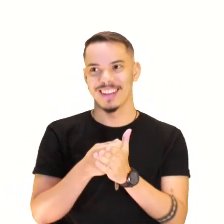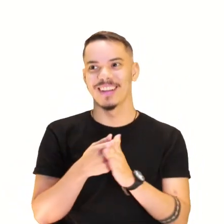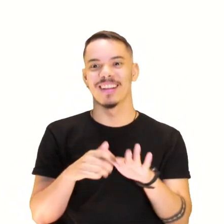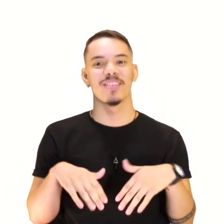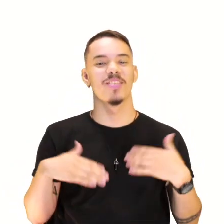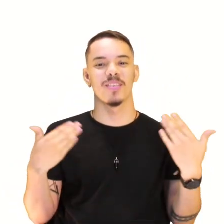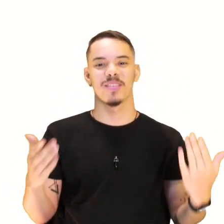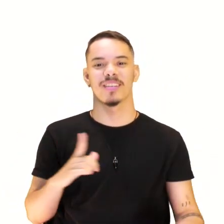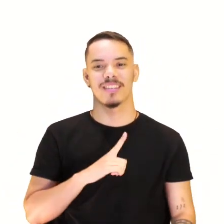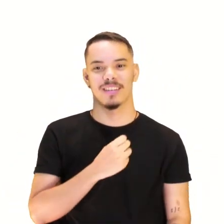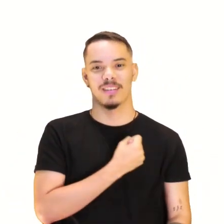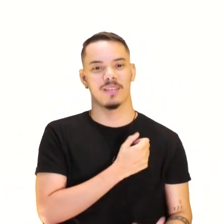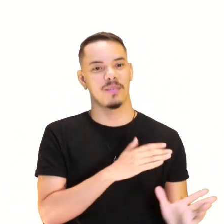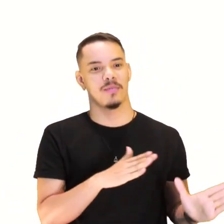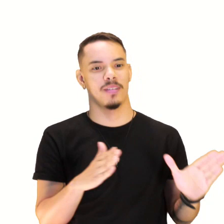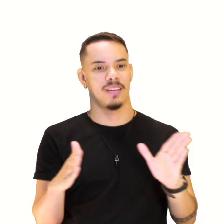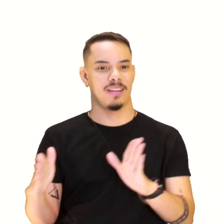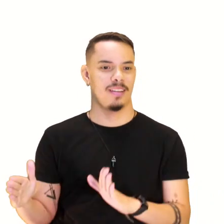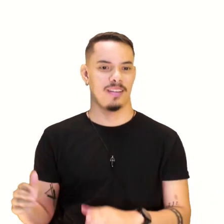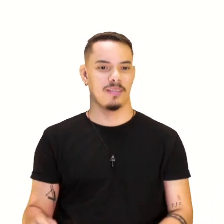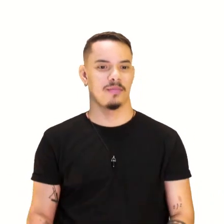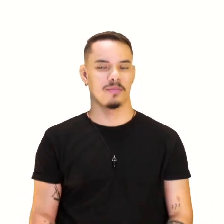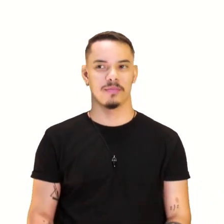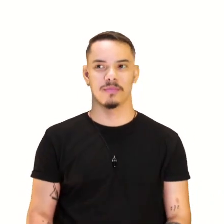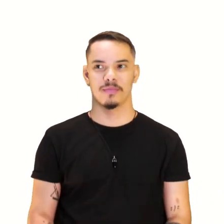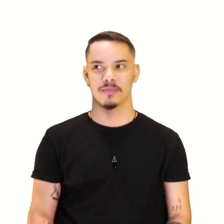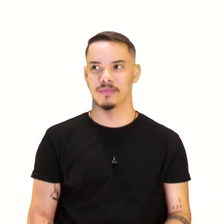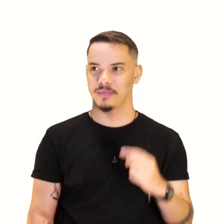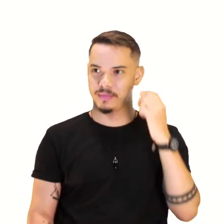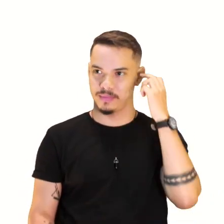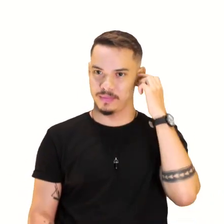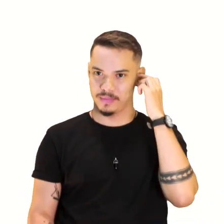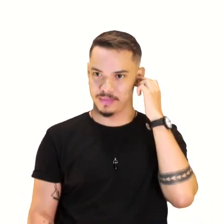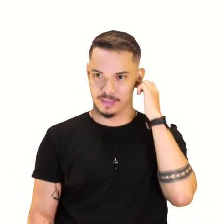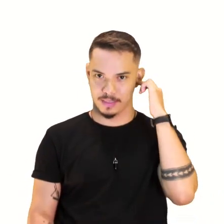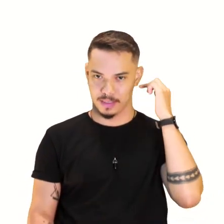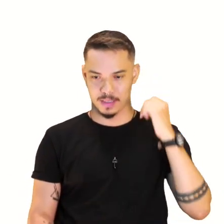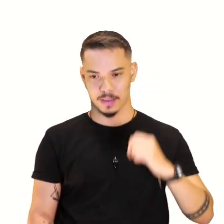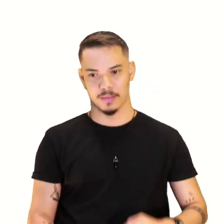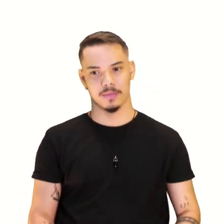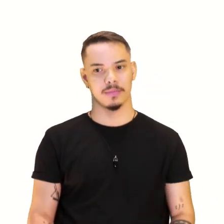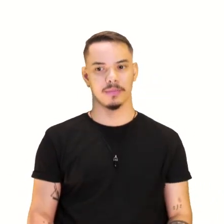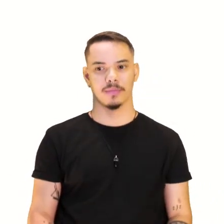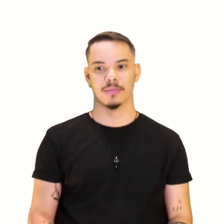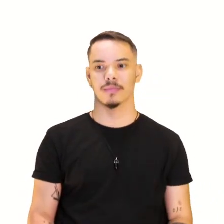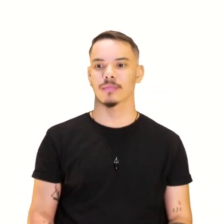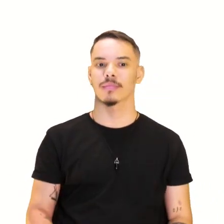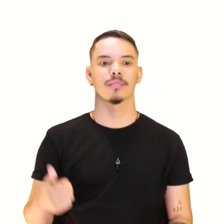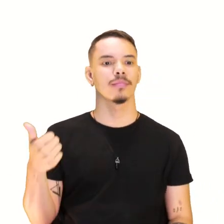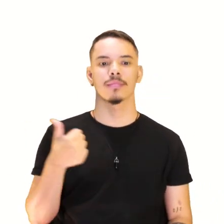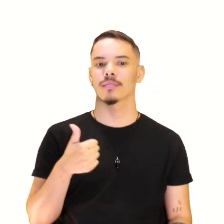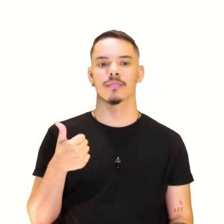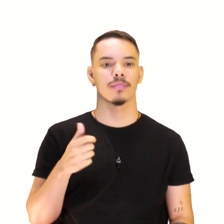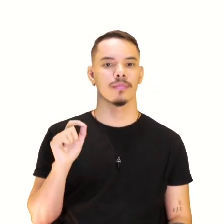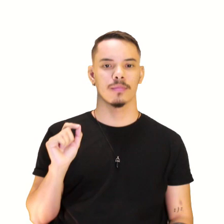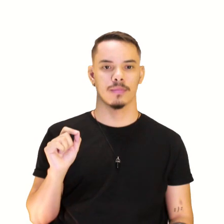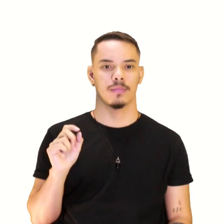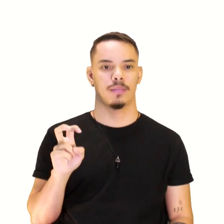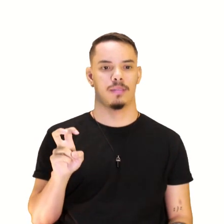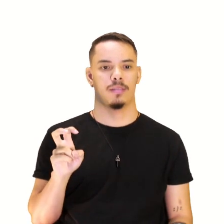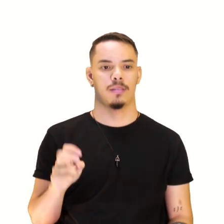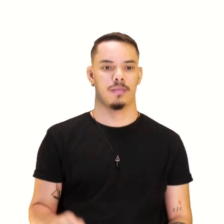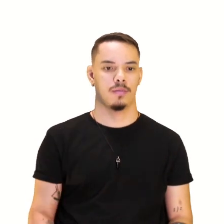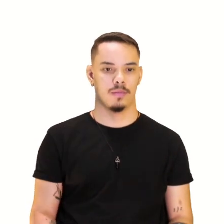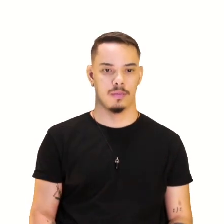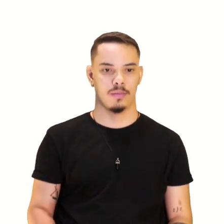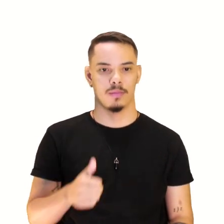sequência numérica. Que de repente... Então, o primeiro termo, o A1 é quem? É o 5, né? O A1 é 5.